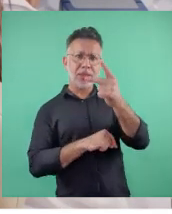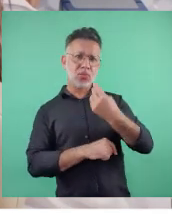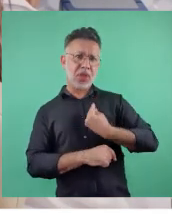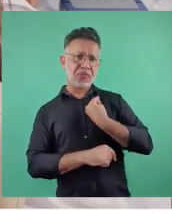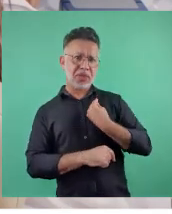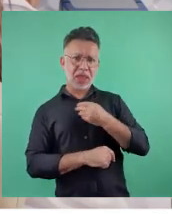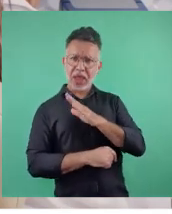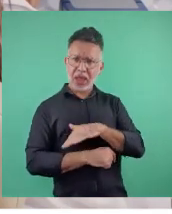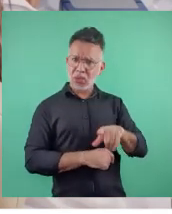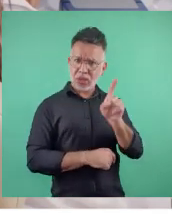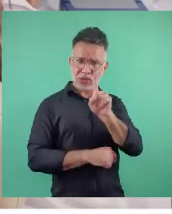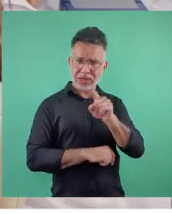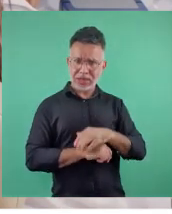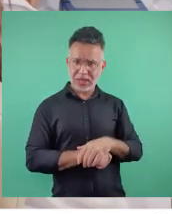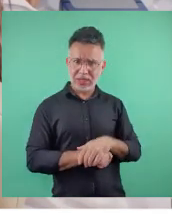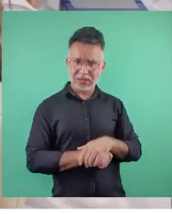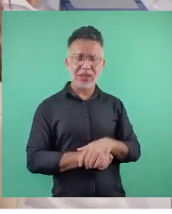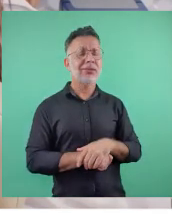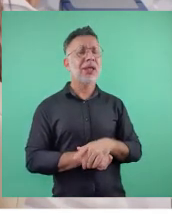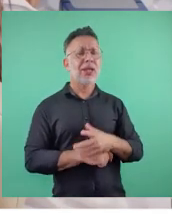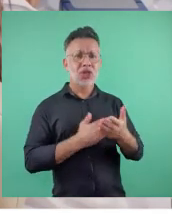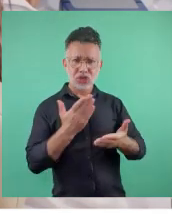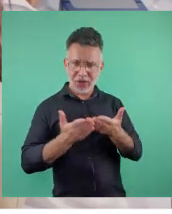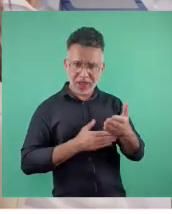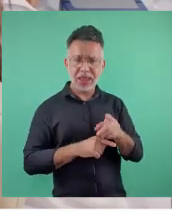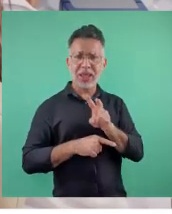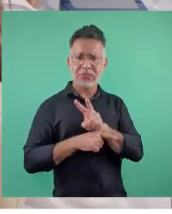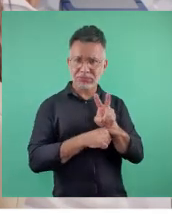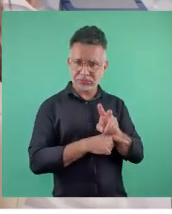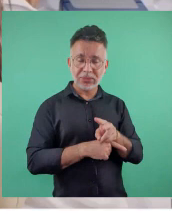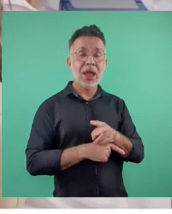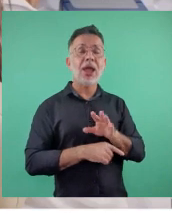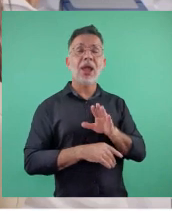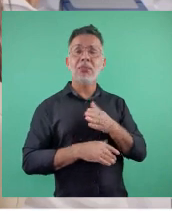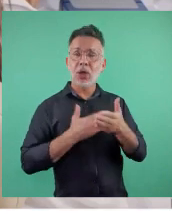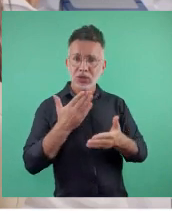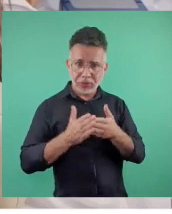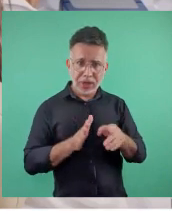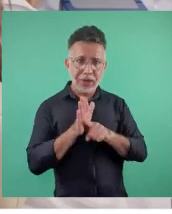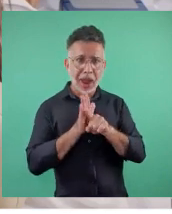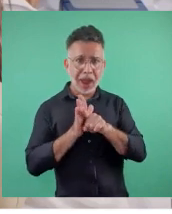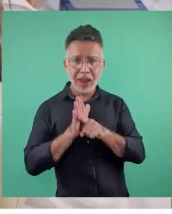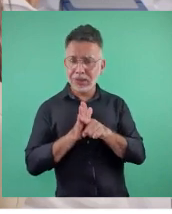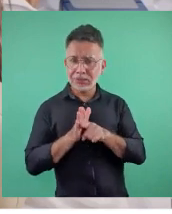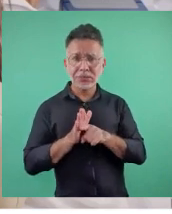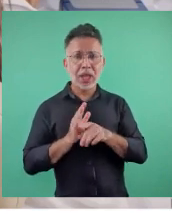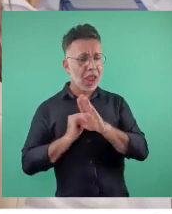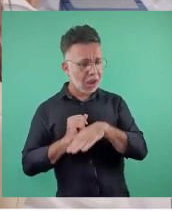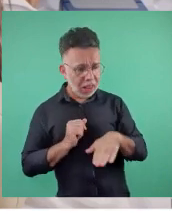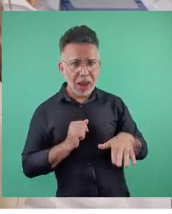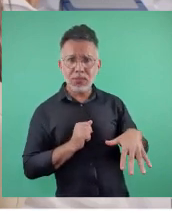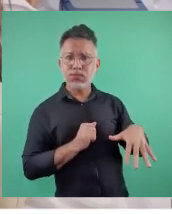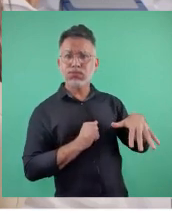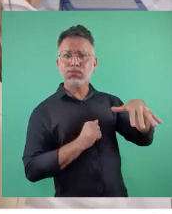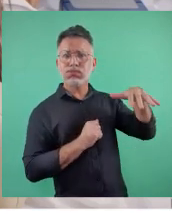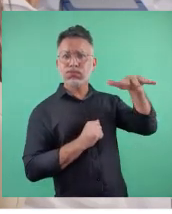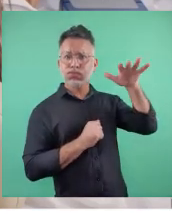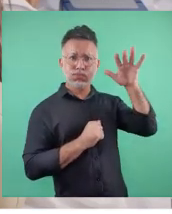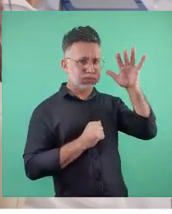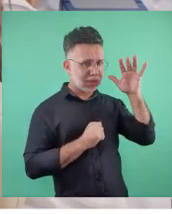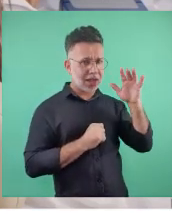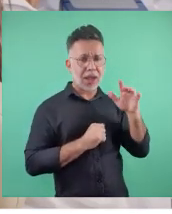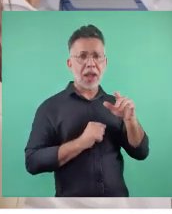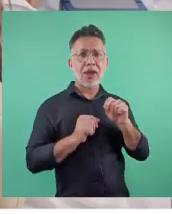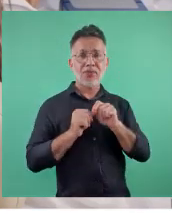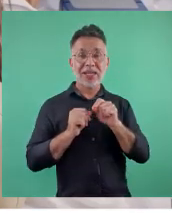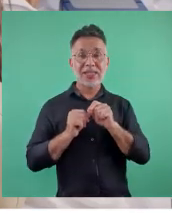avaliar, é um direito de todos triar e avaliar, seja em qual fase da vida for. Não é só criança que a gente avalia, que a gente tria, a